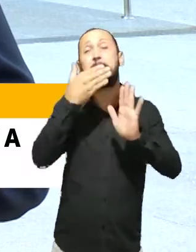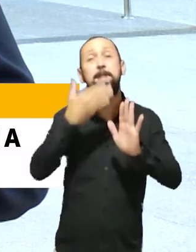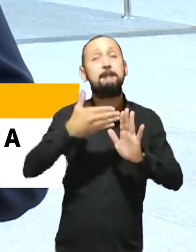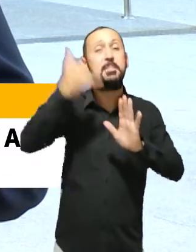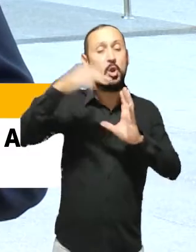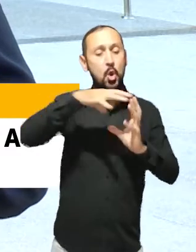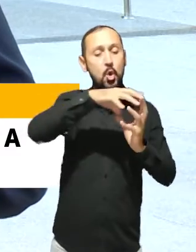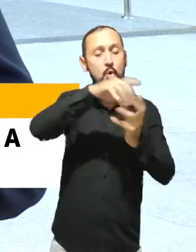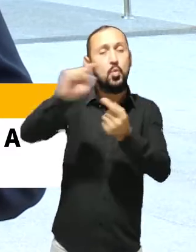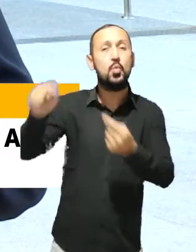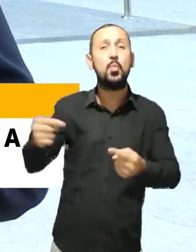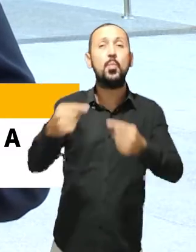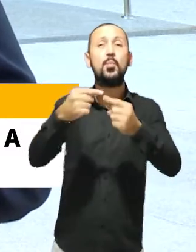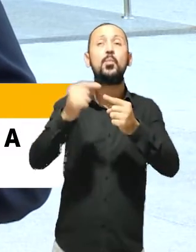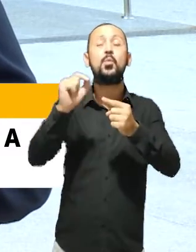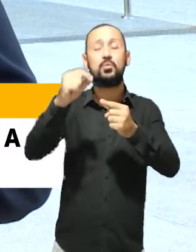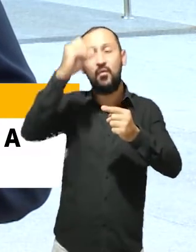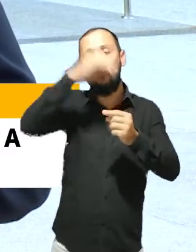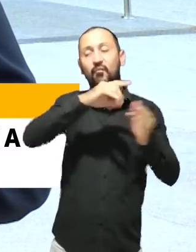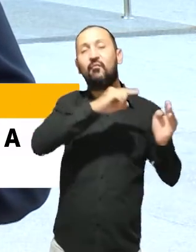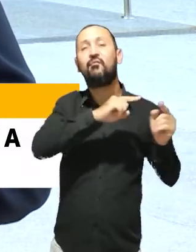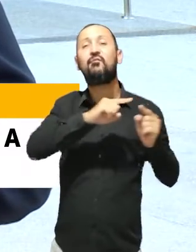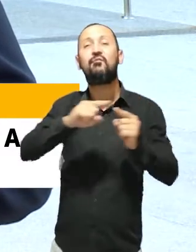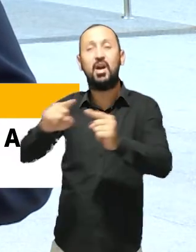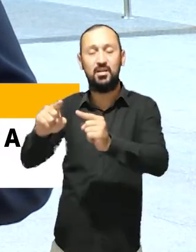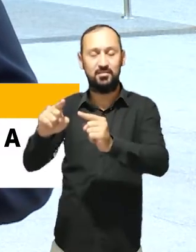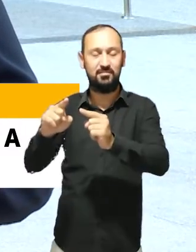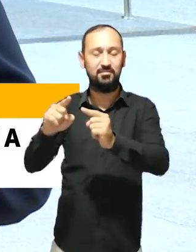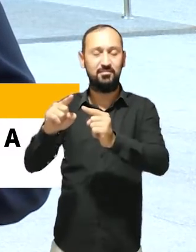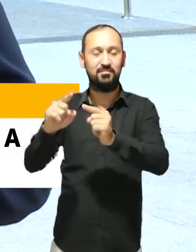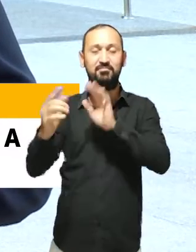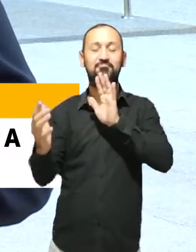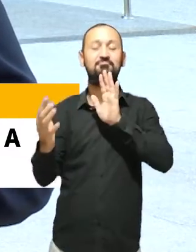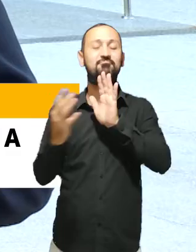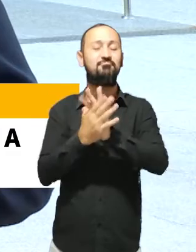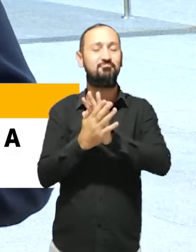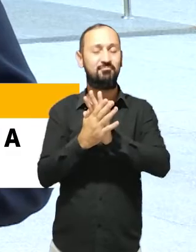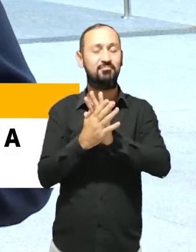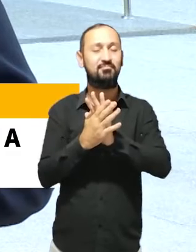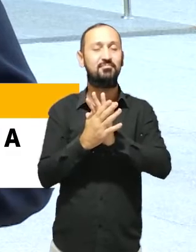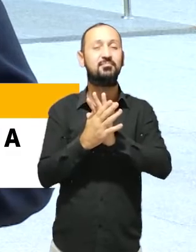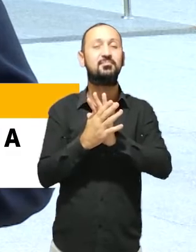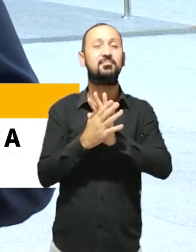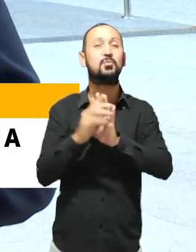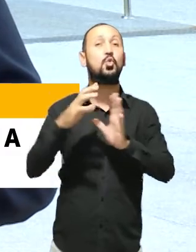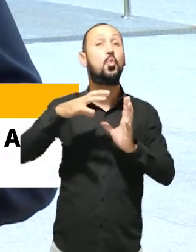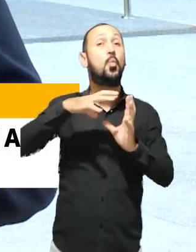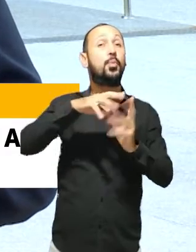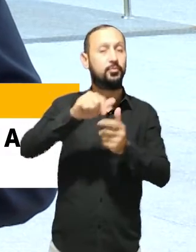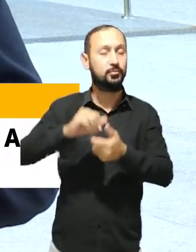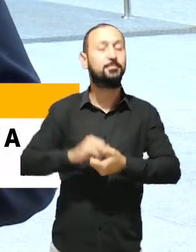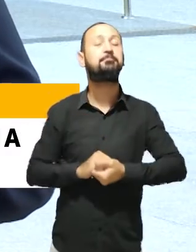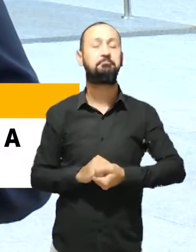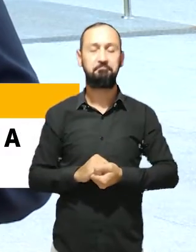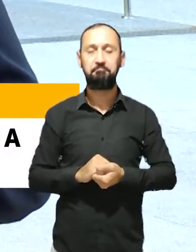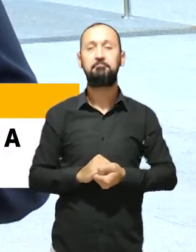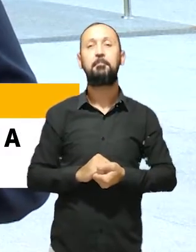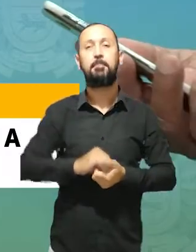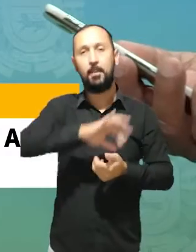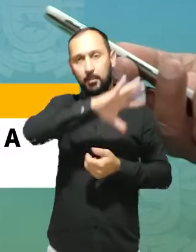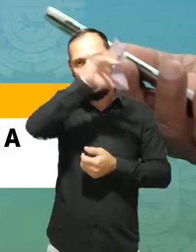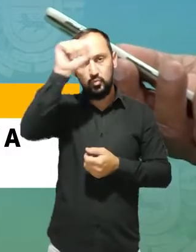melhores leis relacionadas ao enfrentamento e Combate à violência contra a mulher no âmbito